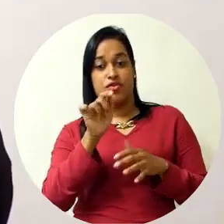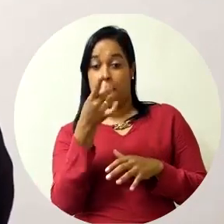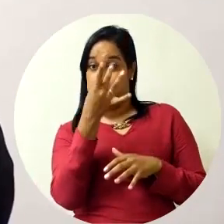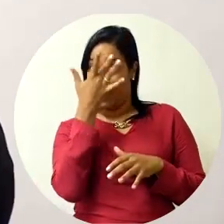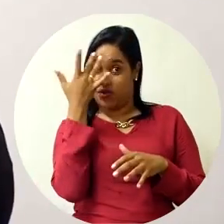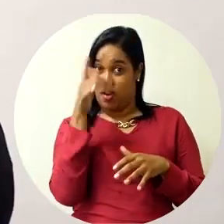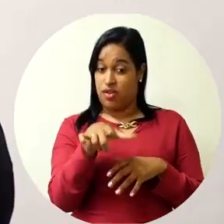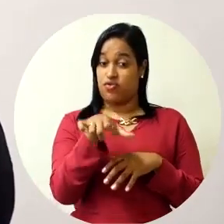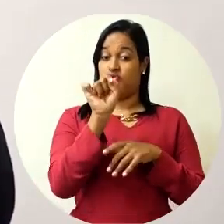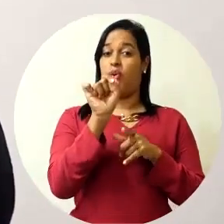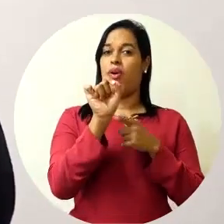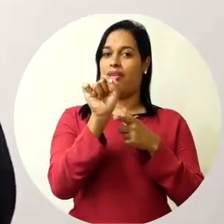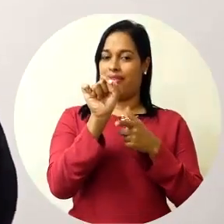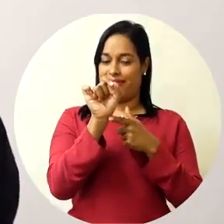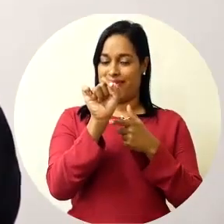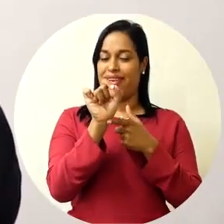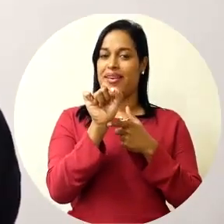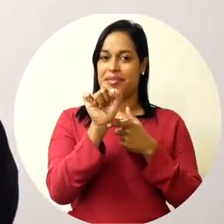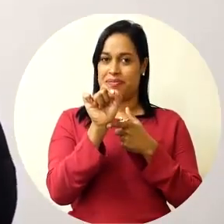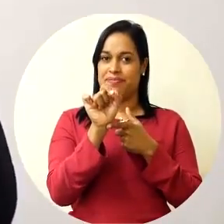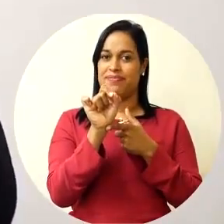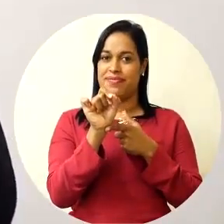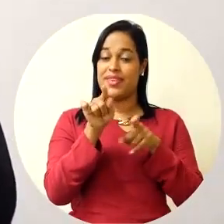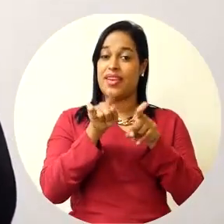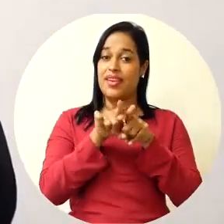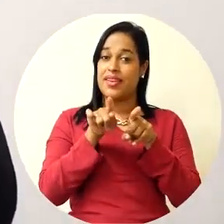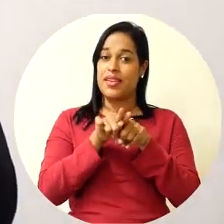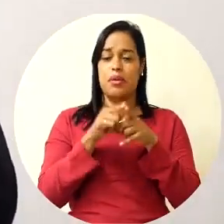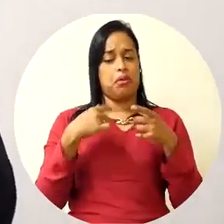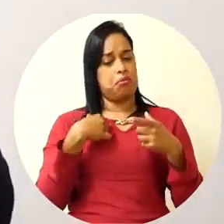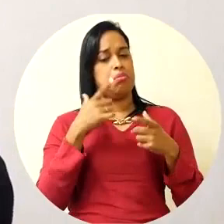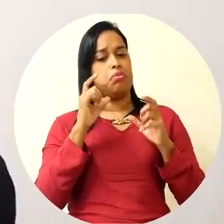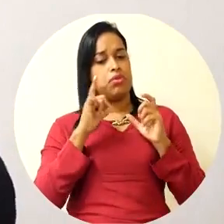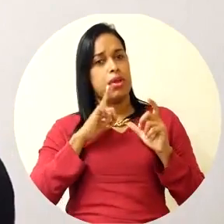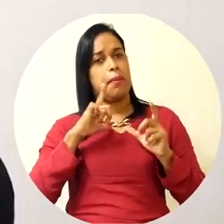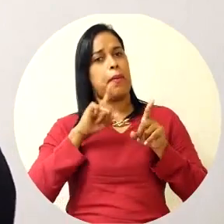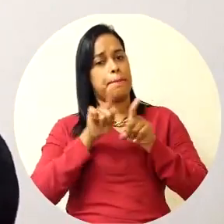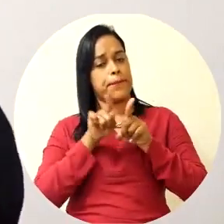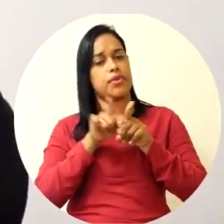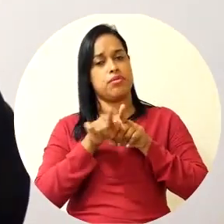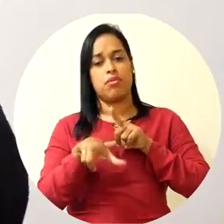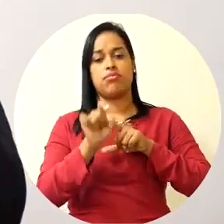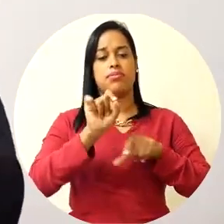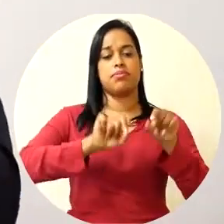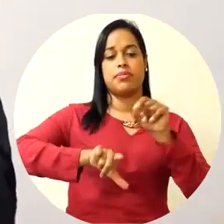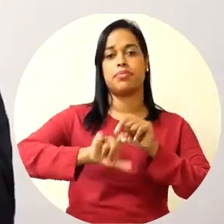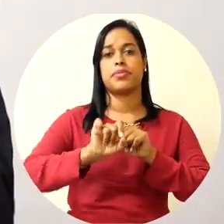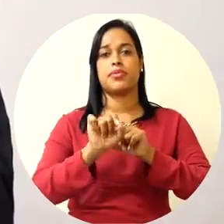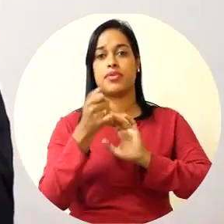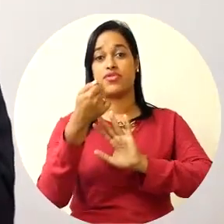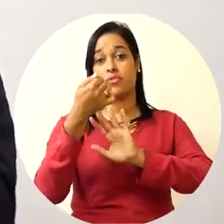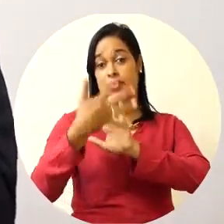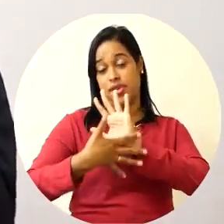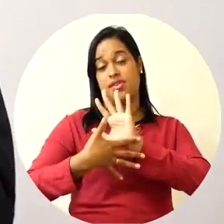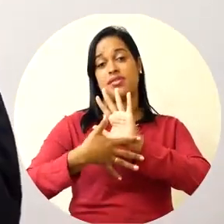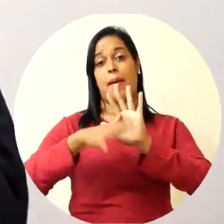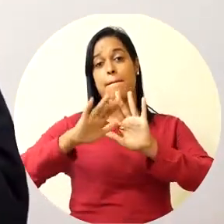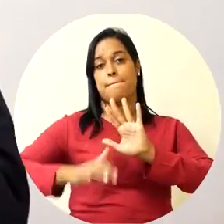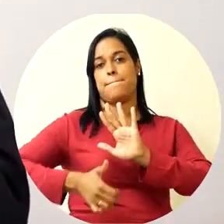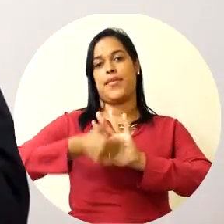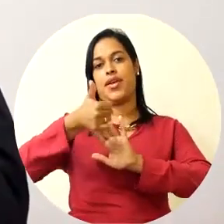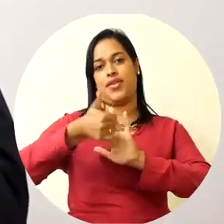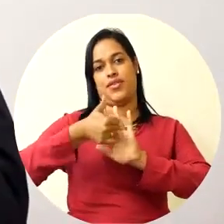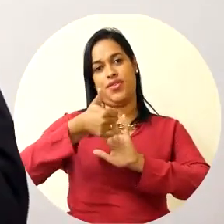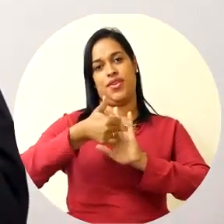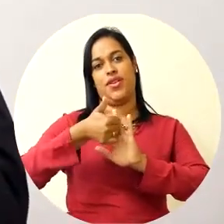pessoa escolhida entre as partes, pelas partes, aliás, que tem total habilitação, conhecimento e vai definir